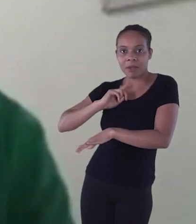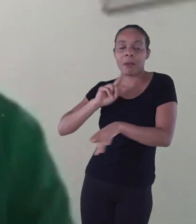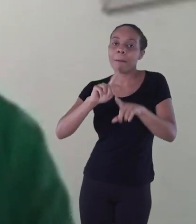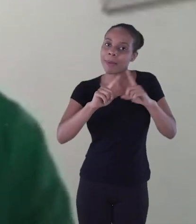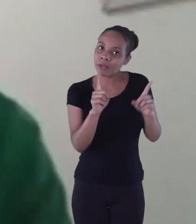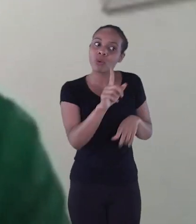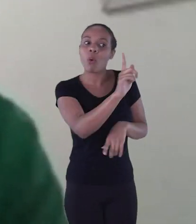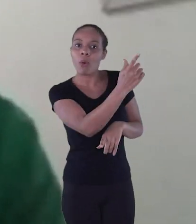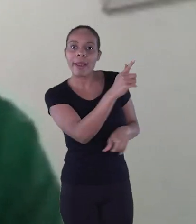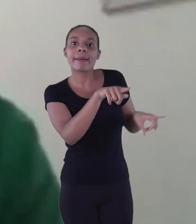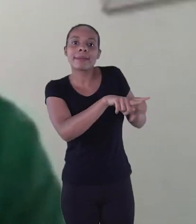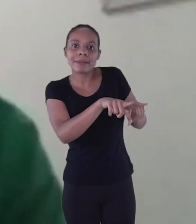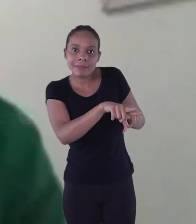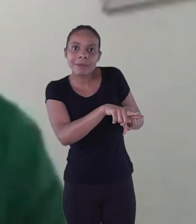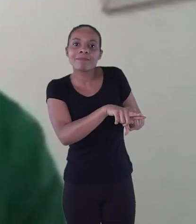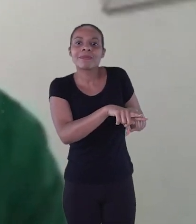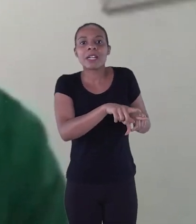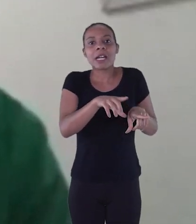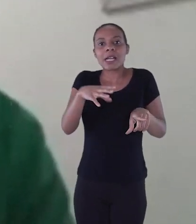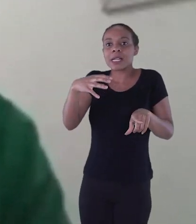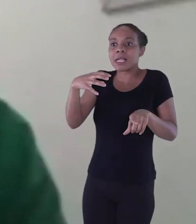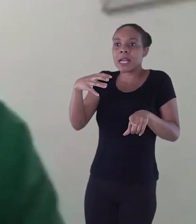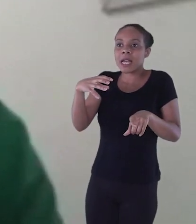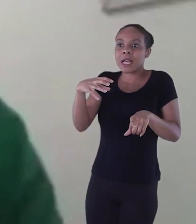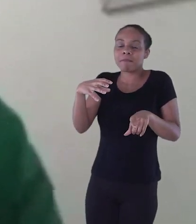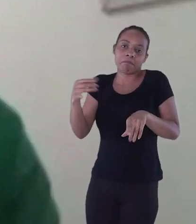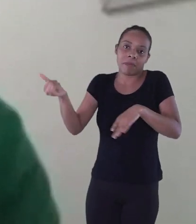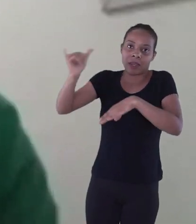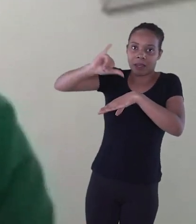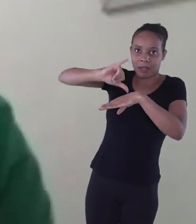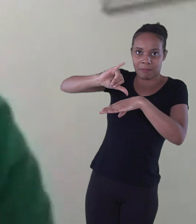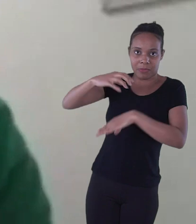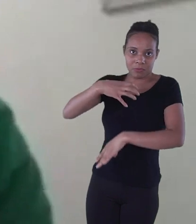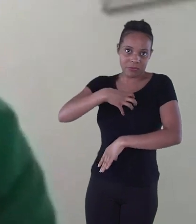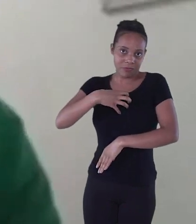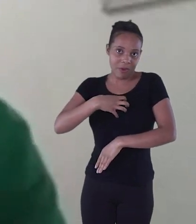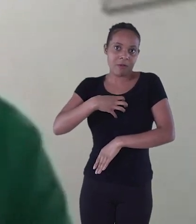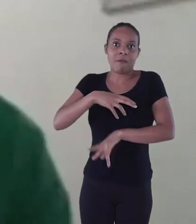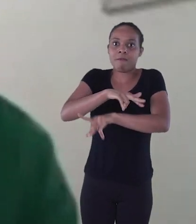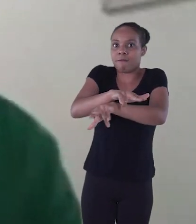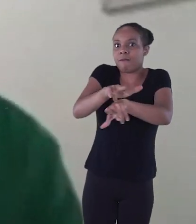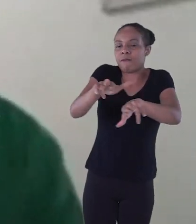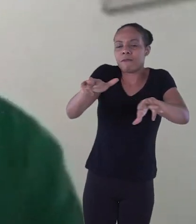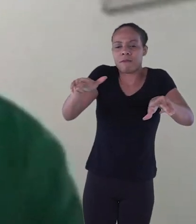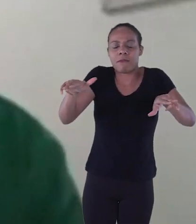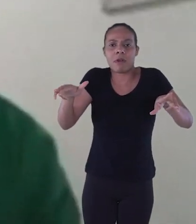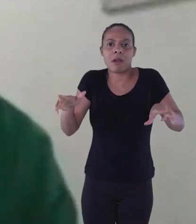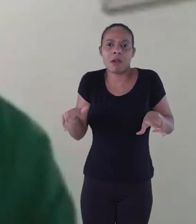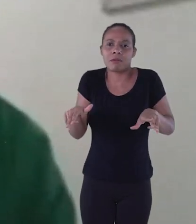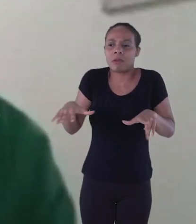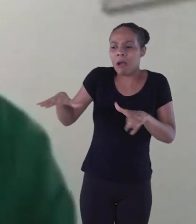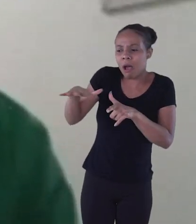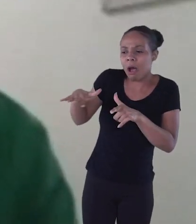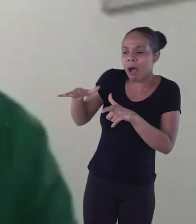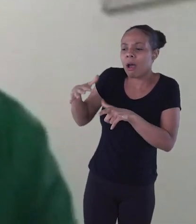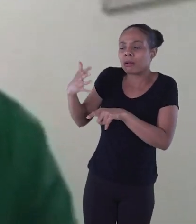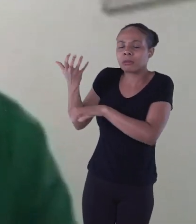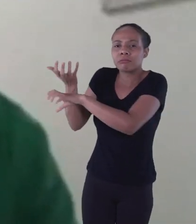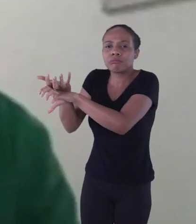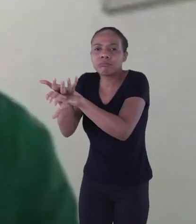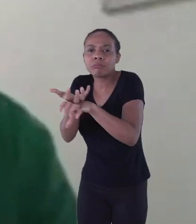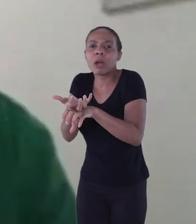Rio de Janeiro e Salvador, fosse também São Luís, enfim, áreas do Agreste, áreas do sertão, áreas do